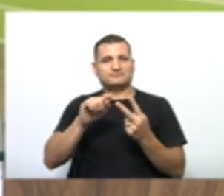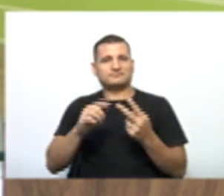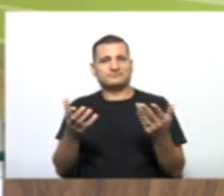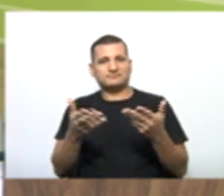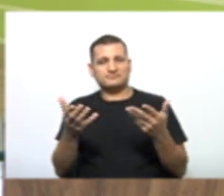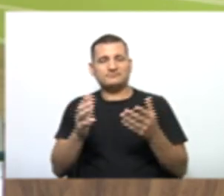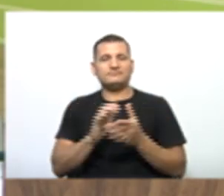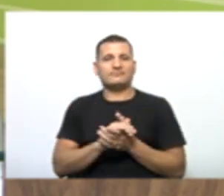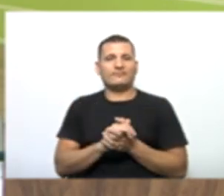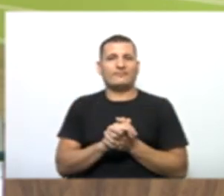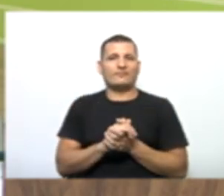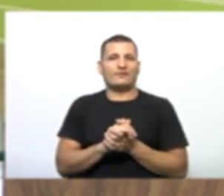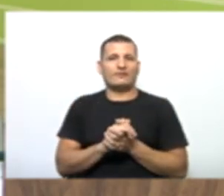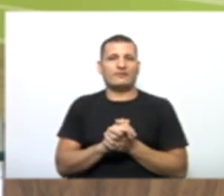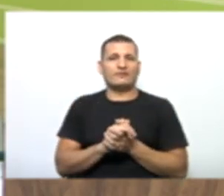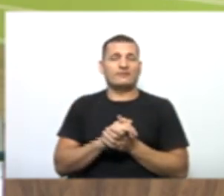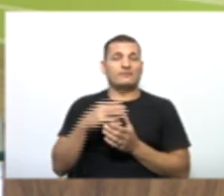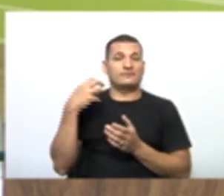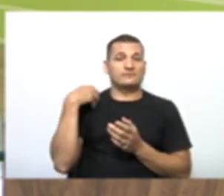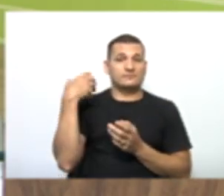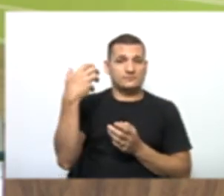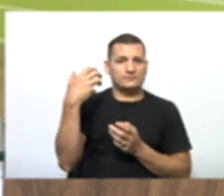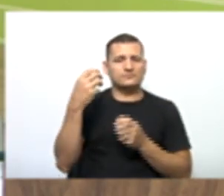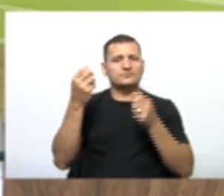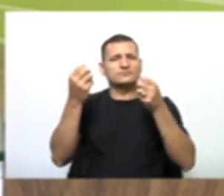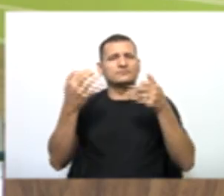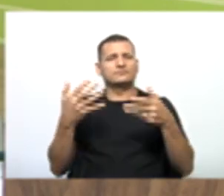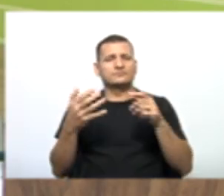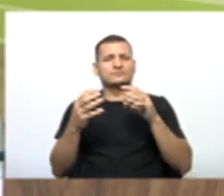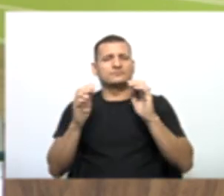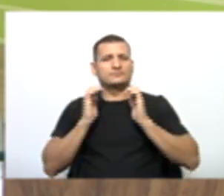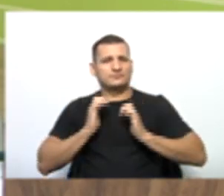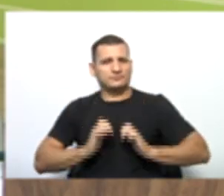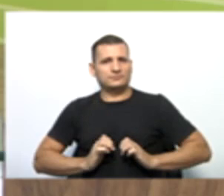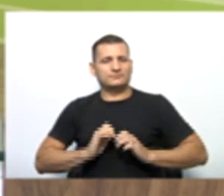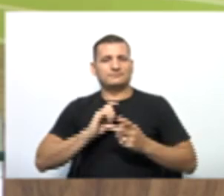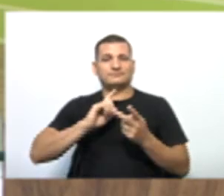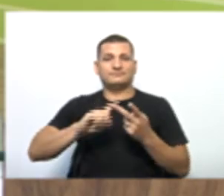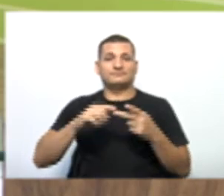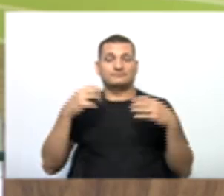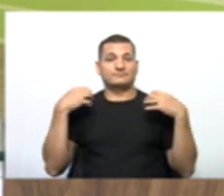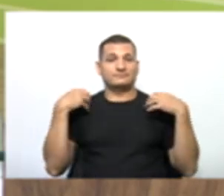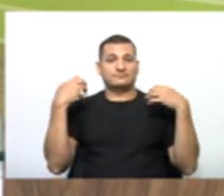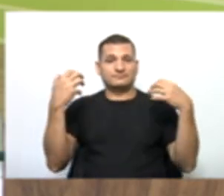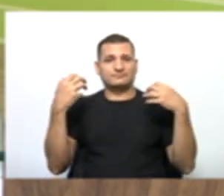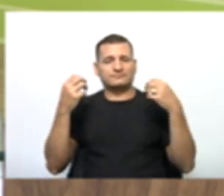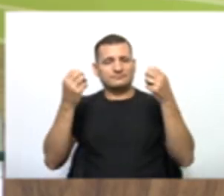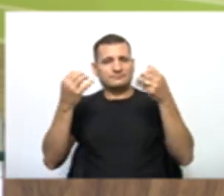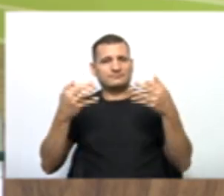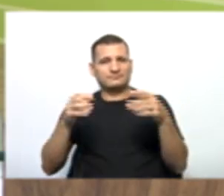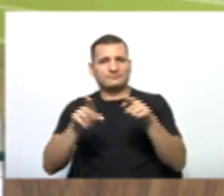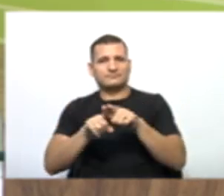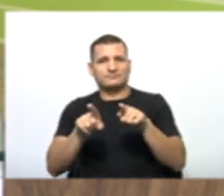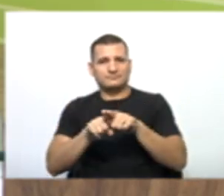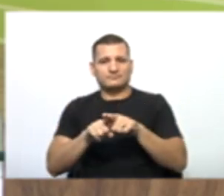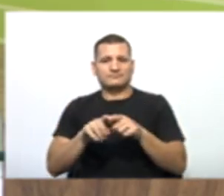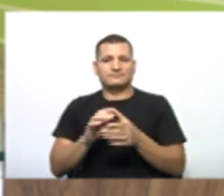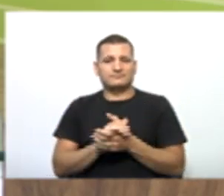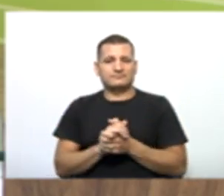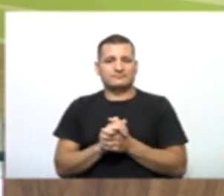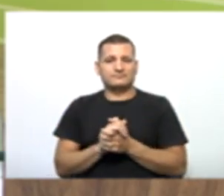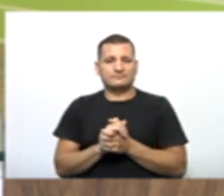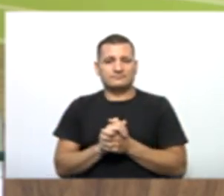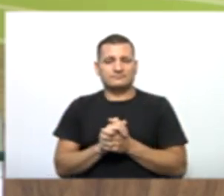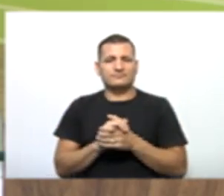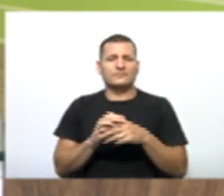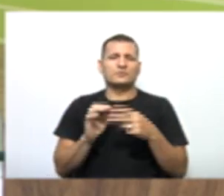que Sócrates disse para a gente a respeito, né, da ética, né? E o que Aristóteles disse também. Qual era a ideia que